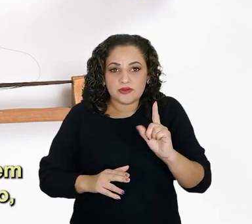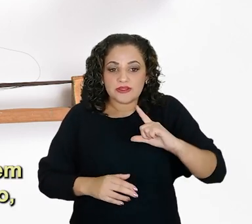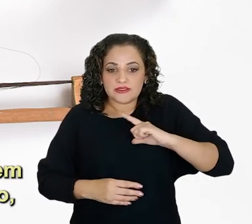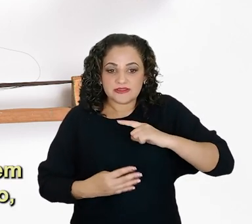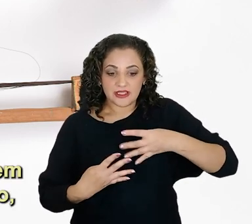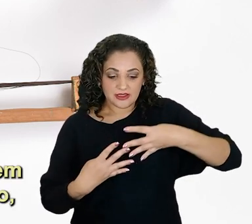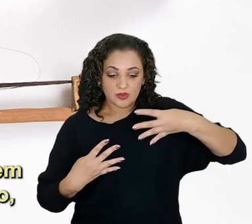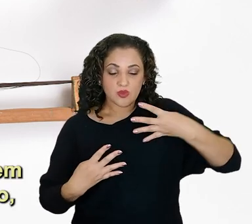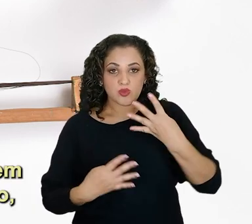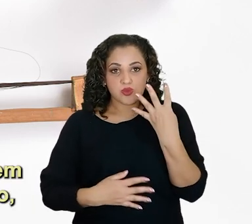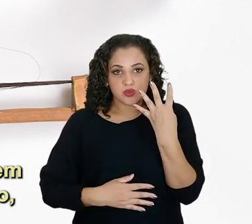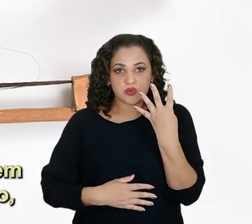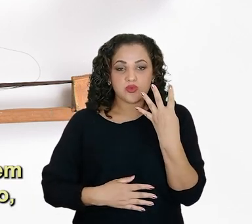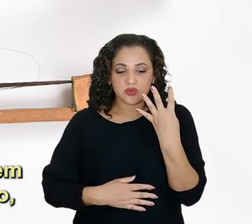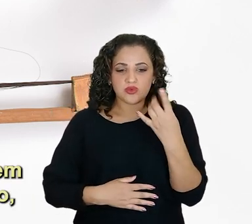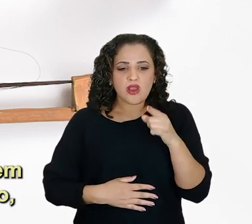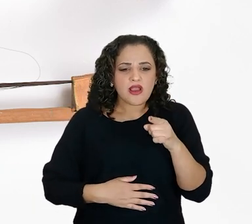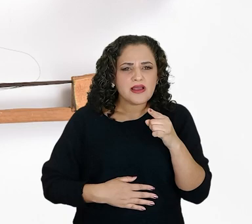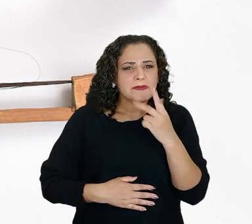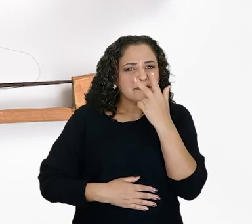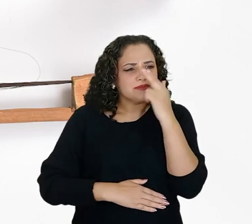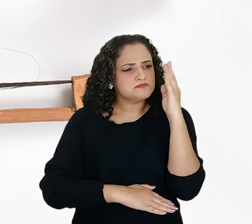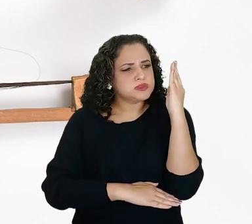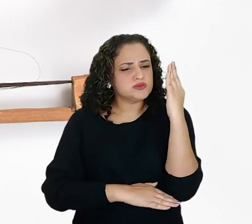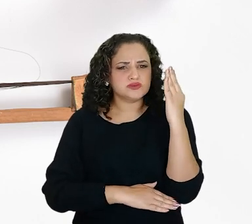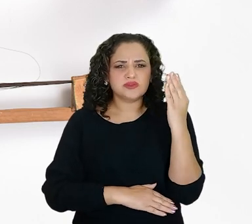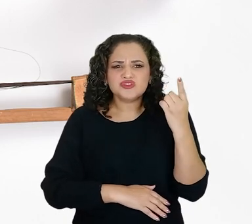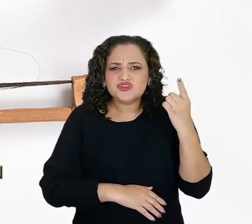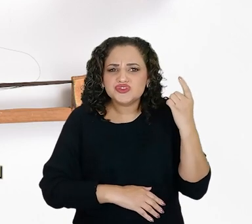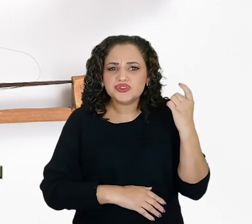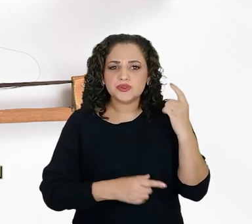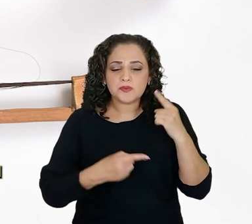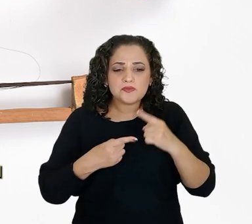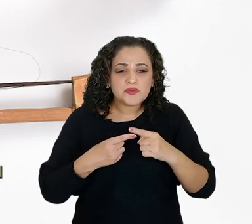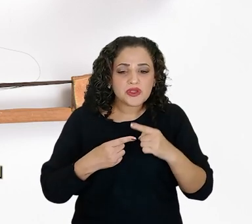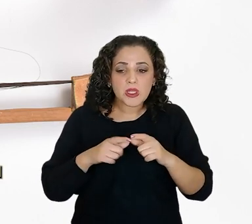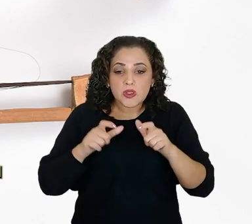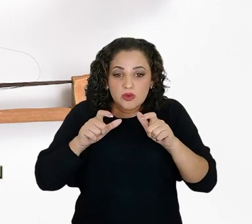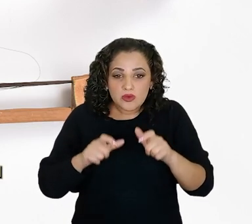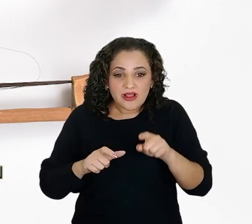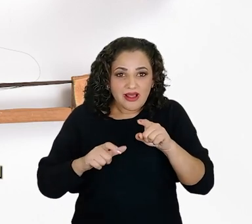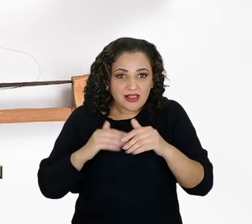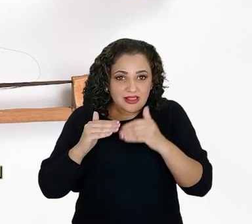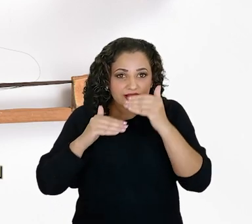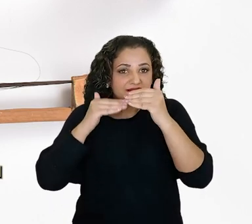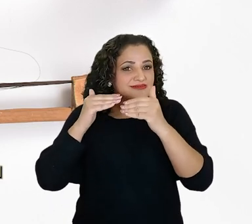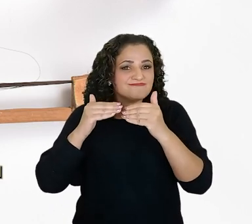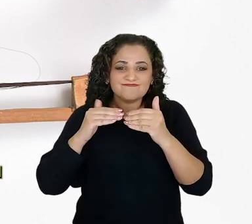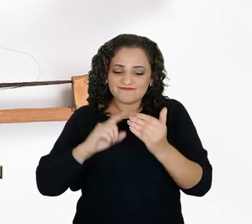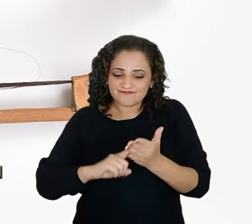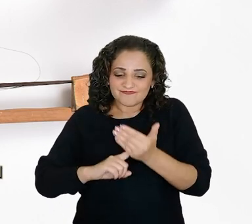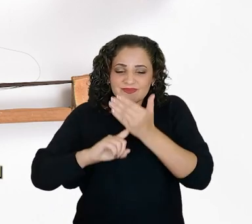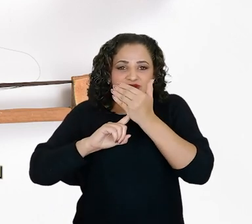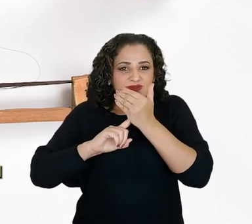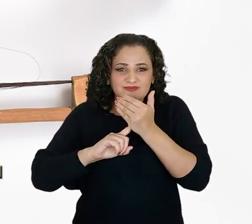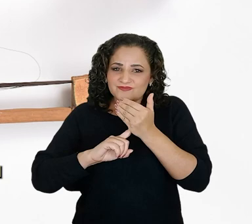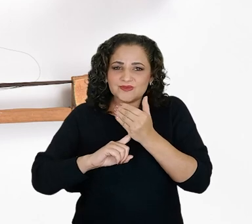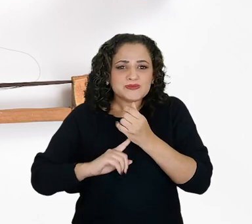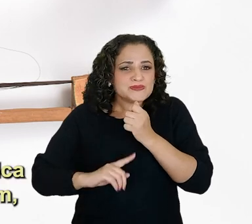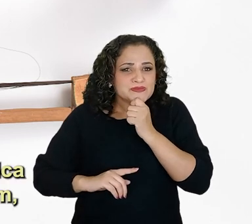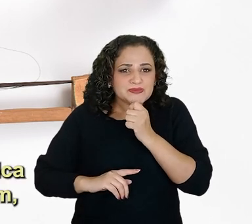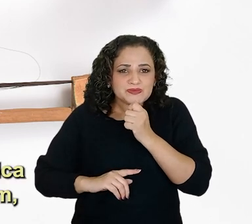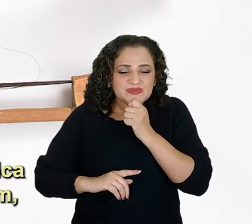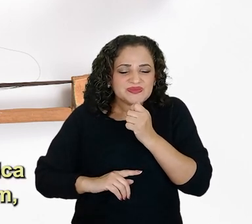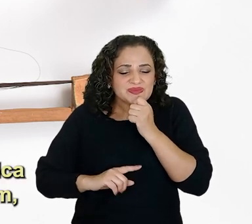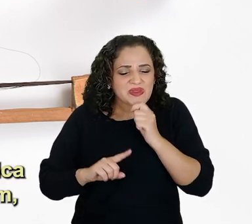cordas e ela tem um aspecto um pouco mais rústico mas porque no local onde que ela se desenvolveu não tinham tantos recursos